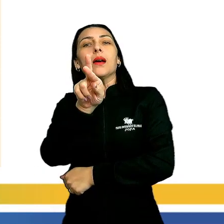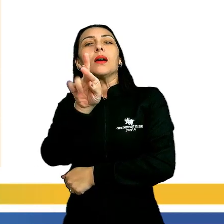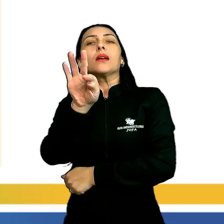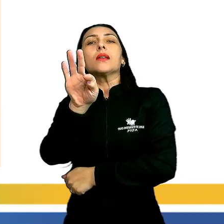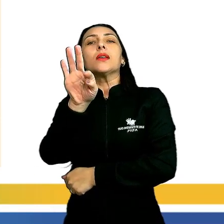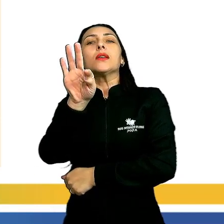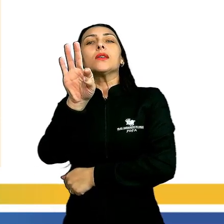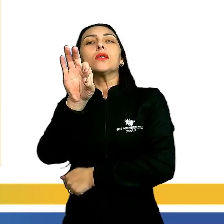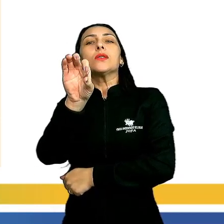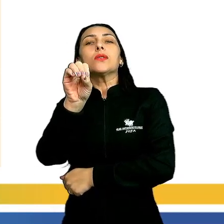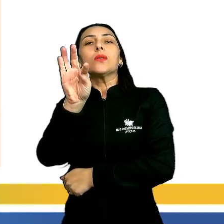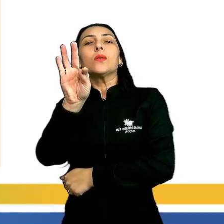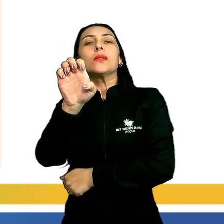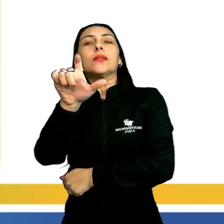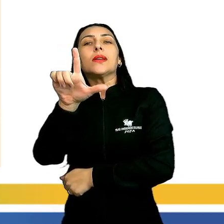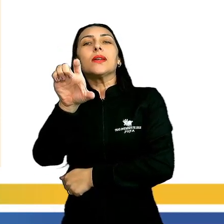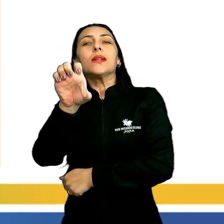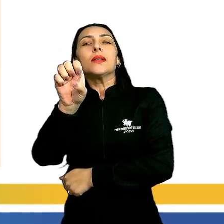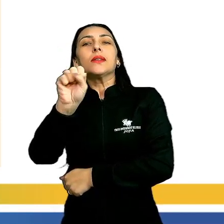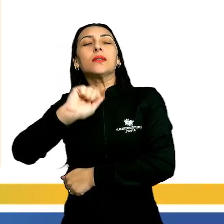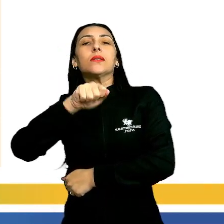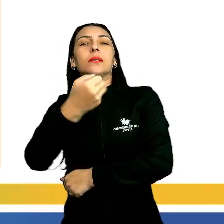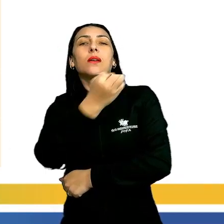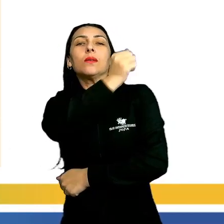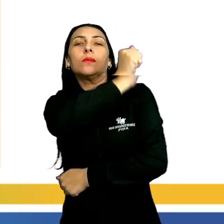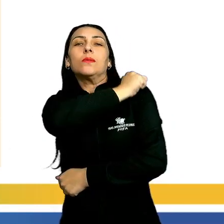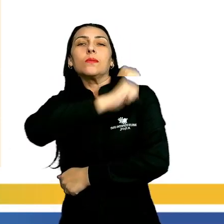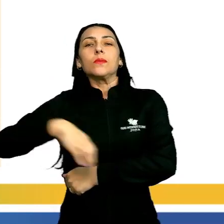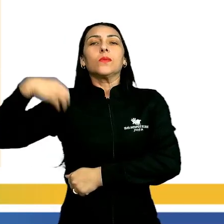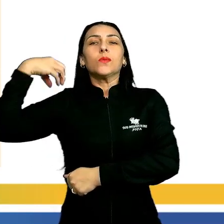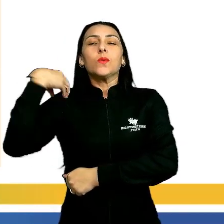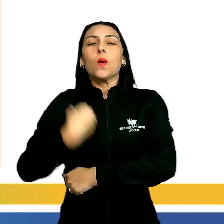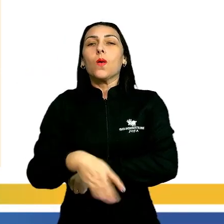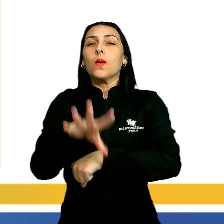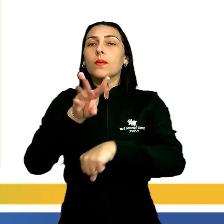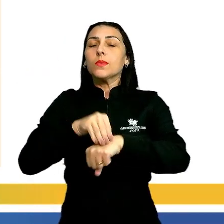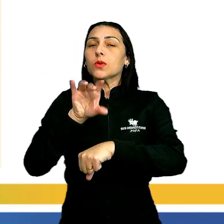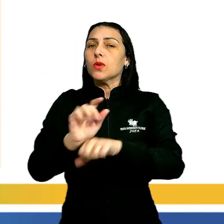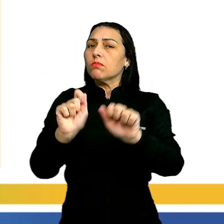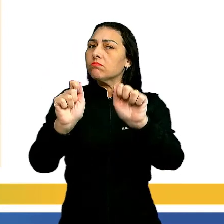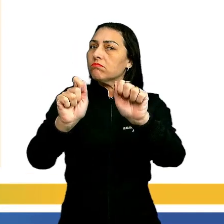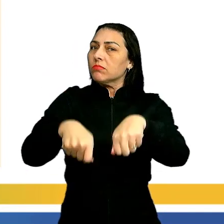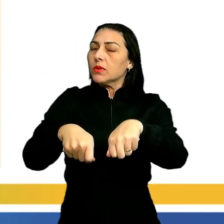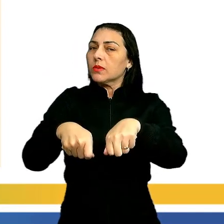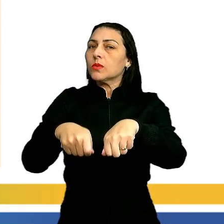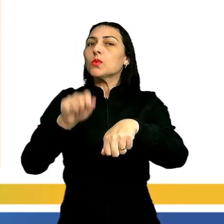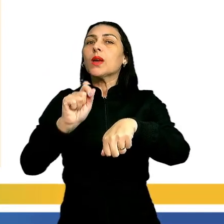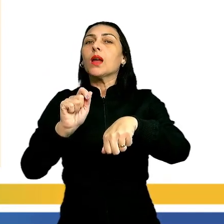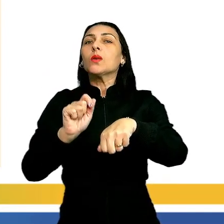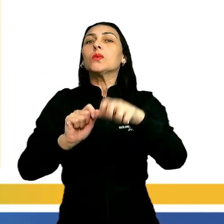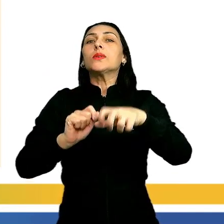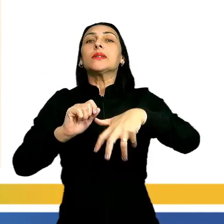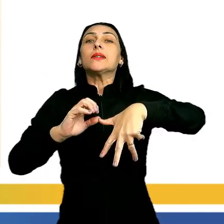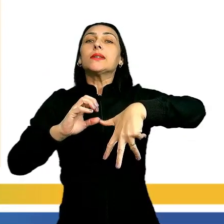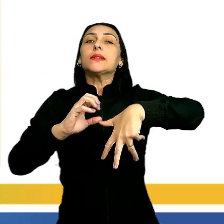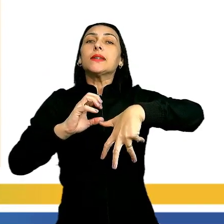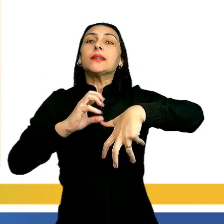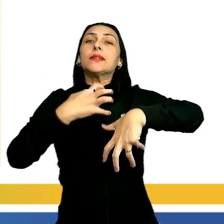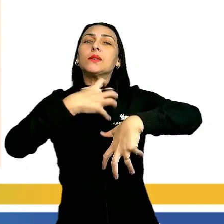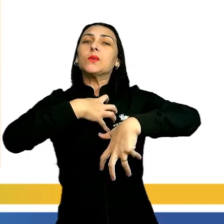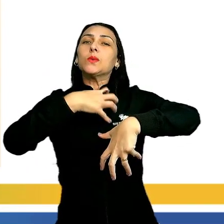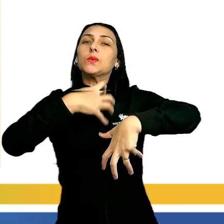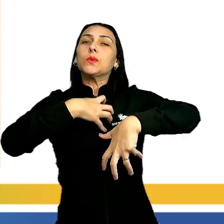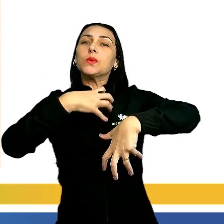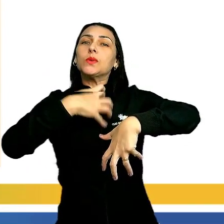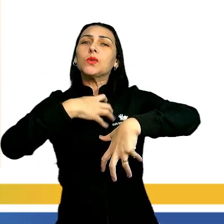Aristóteles. Então, para Aristóteles, o conhecimento só pode ser possível através dos sentidos. Nisso ele já bate de cara